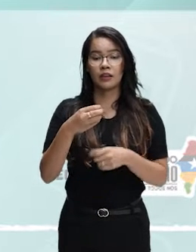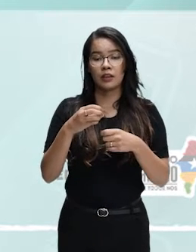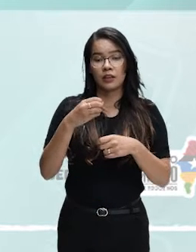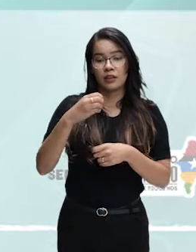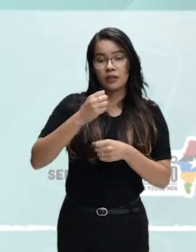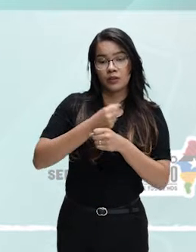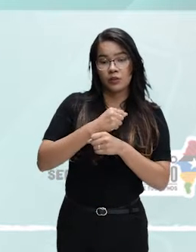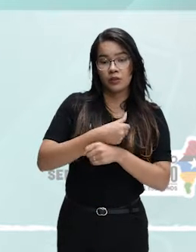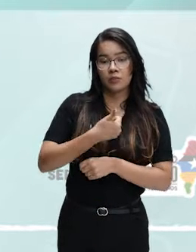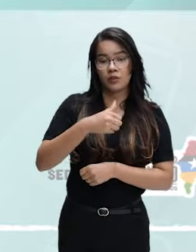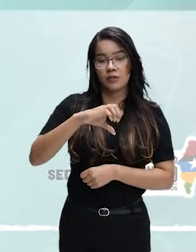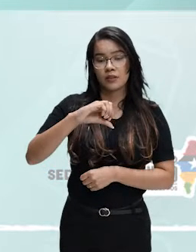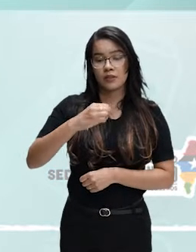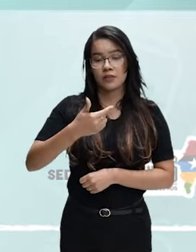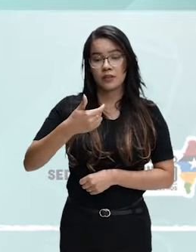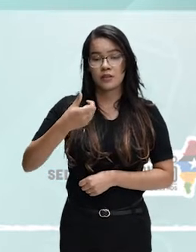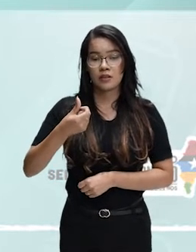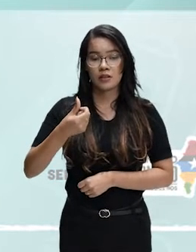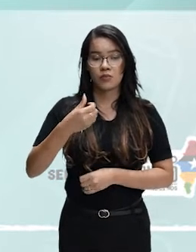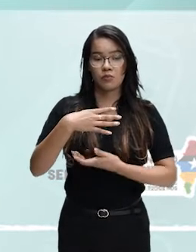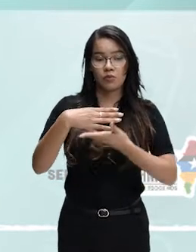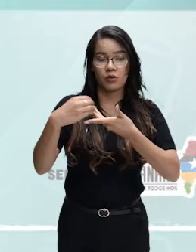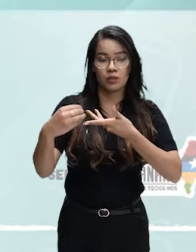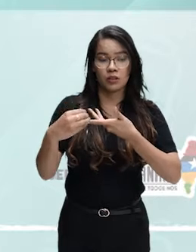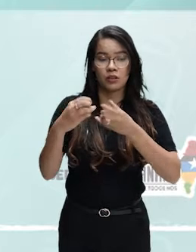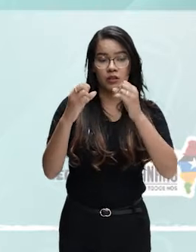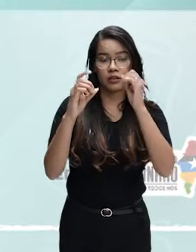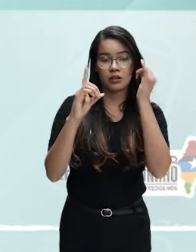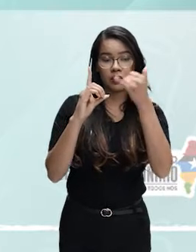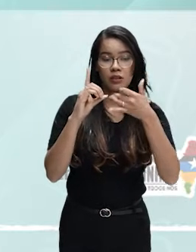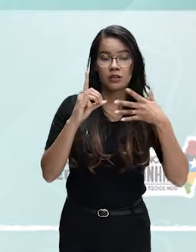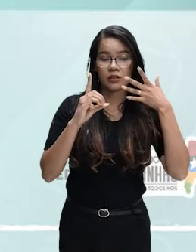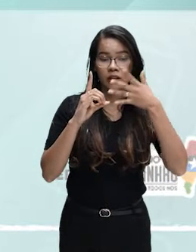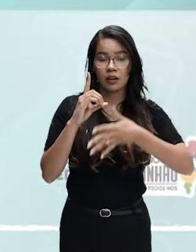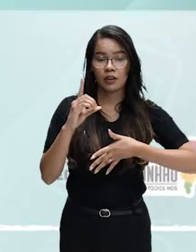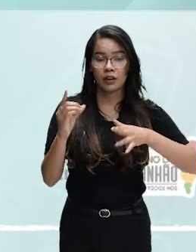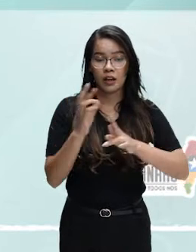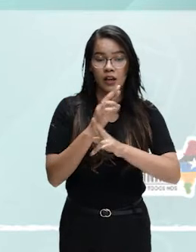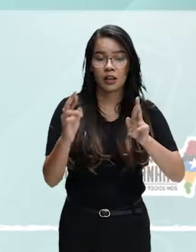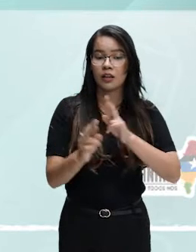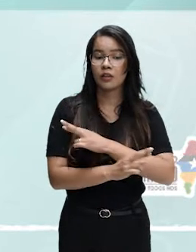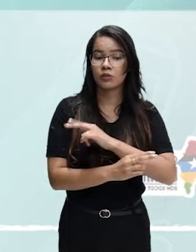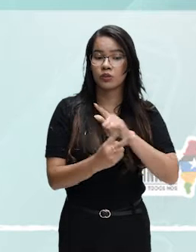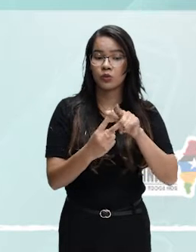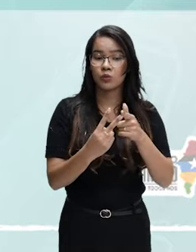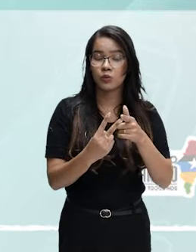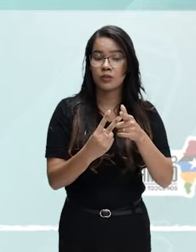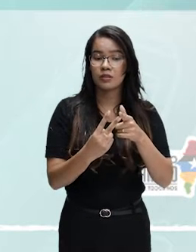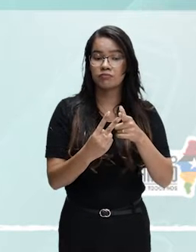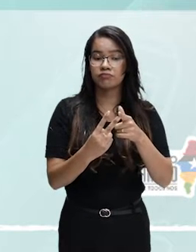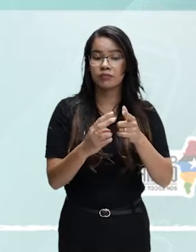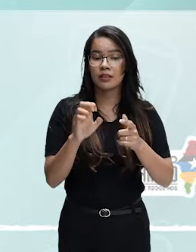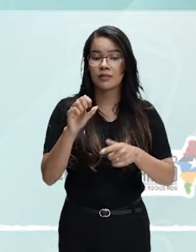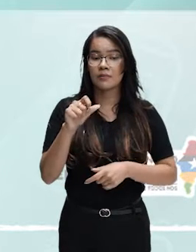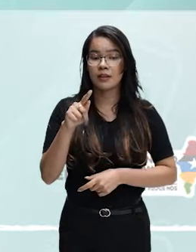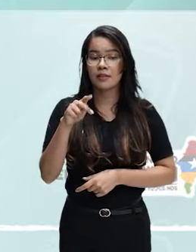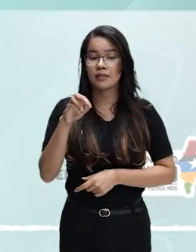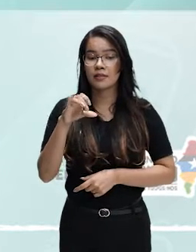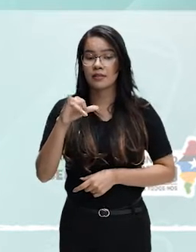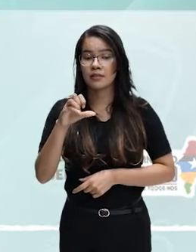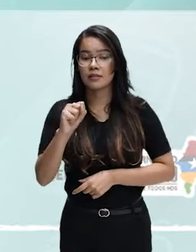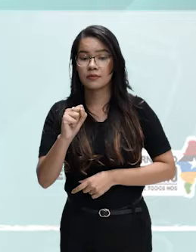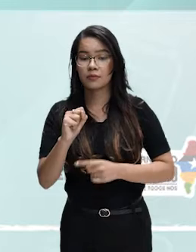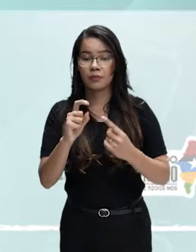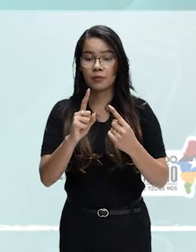duas espécies, sendo que uma delas dispõe de alimentos para sobreviver, presa, e a outra se alimenta